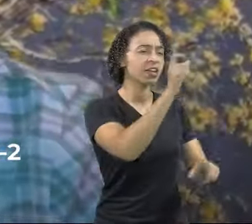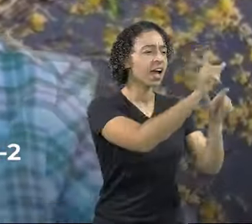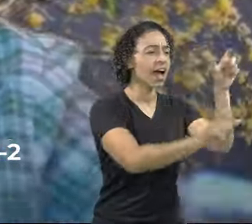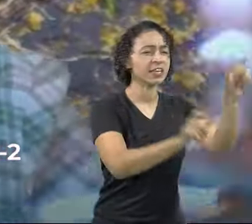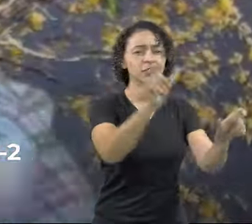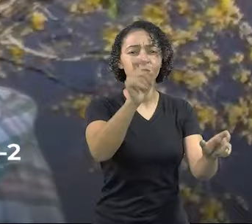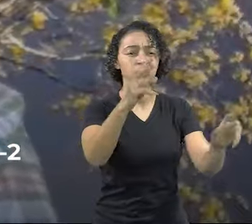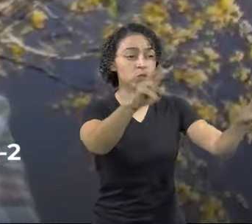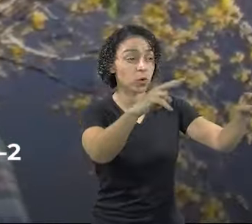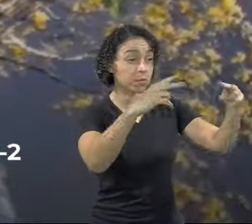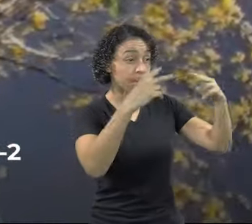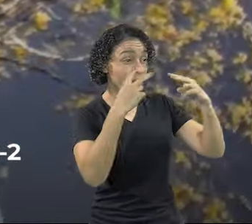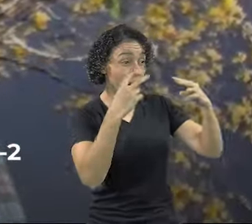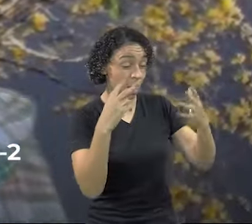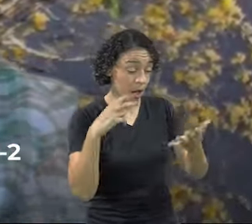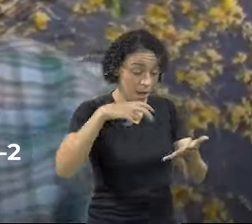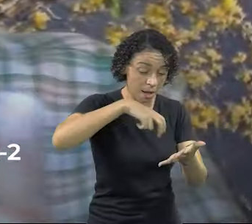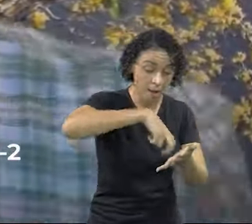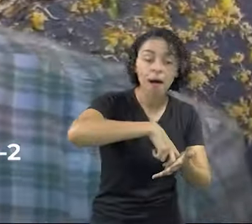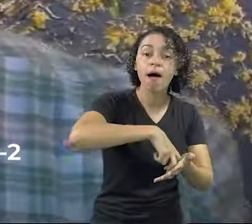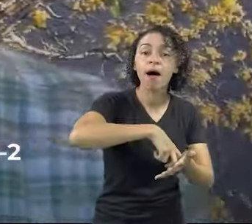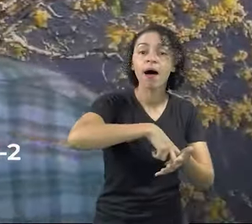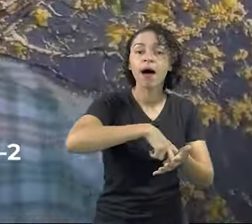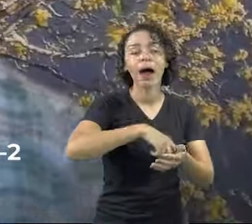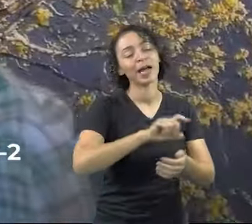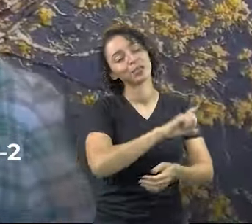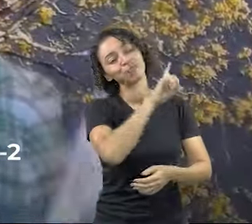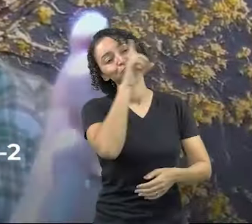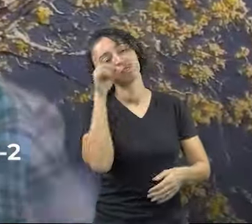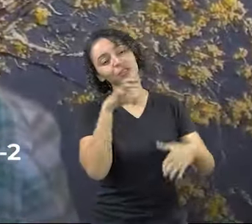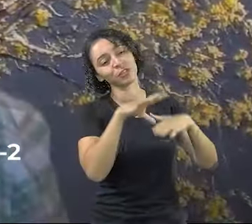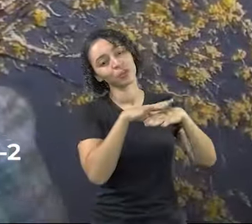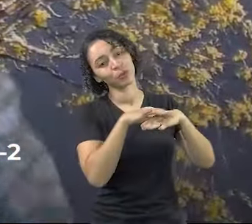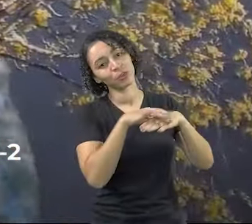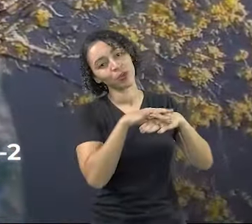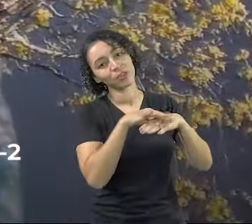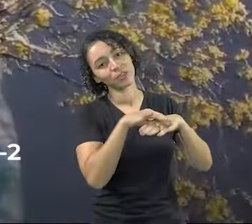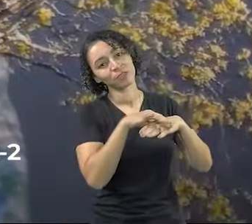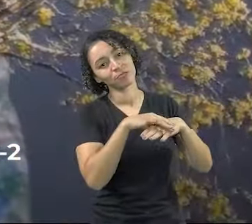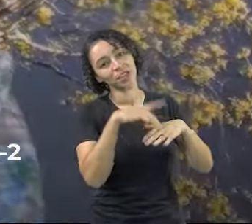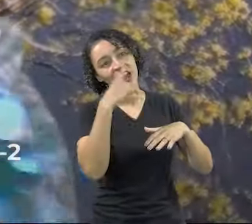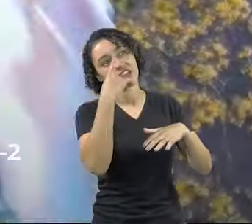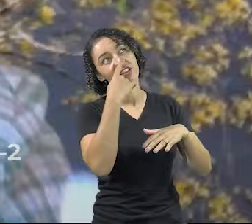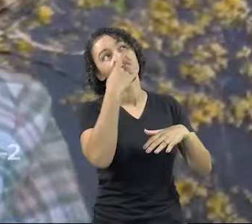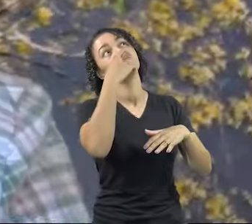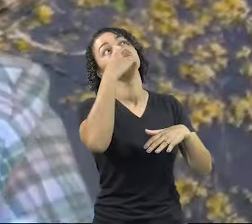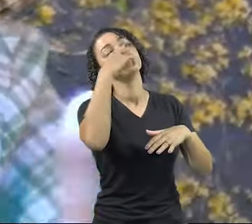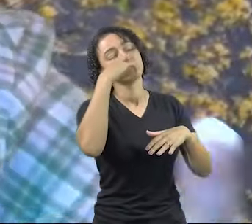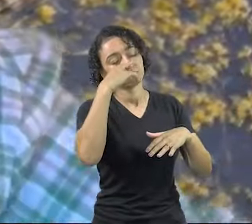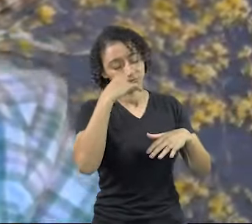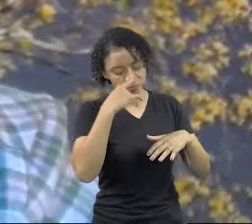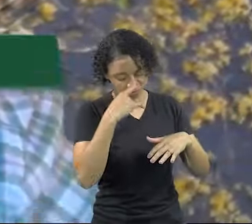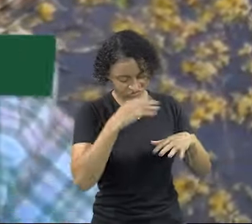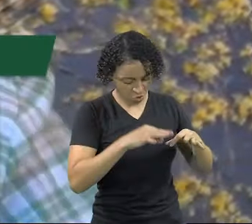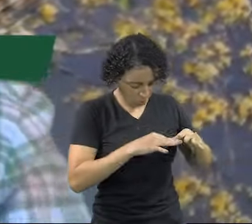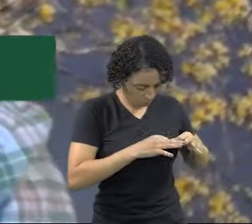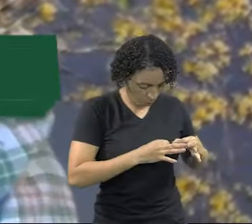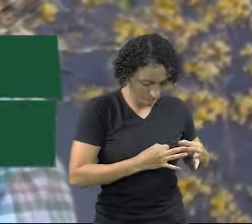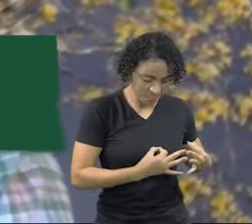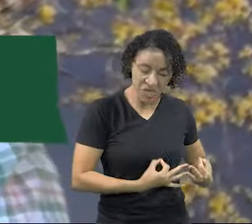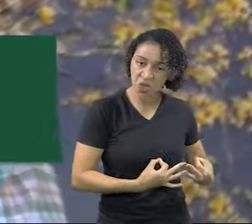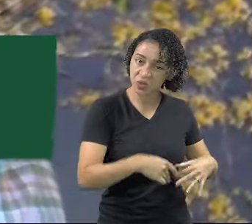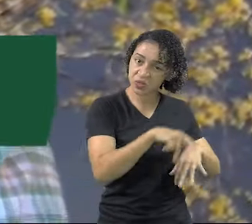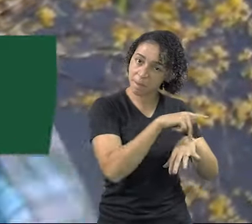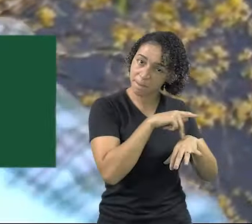se curvavam Diante dele até o dia que ele adoeceu então para onde que ele foi ele abaixou o seu nariz olha ficou humilde